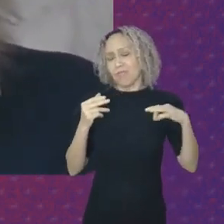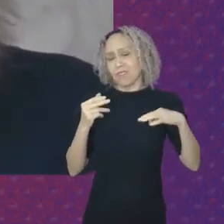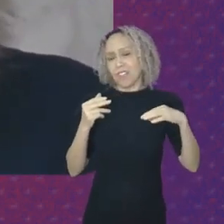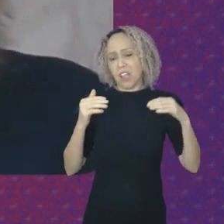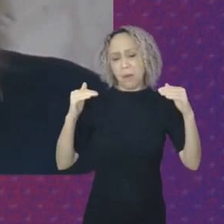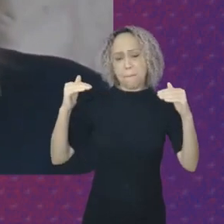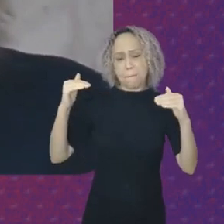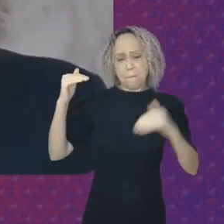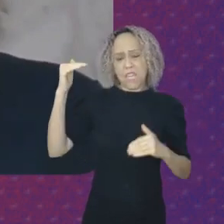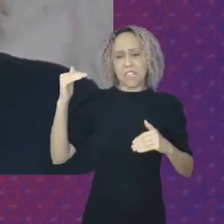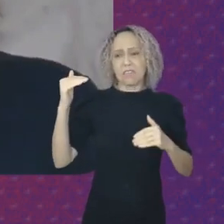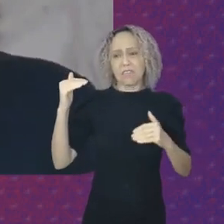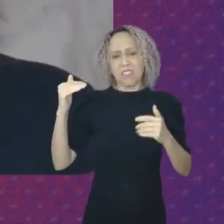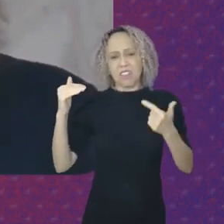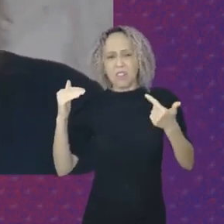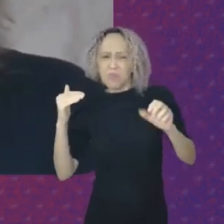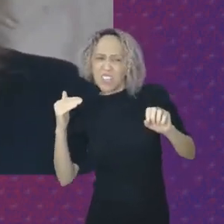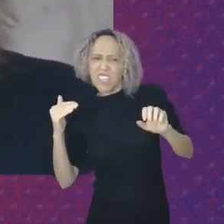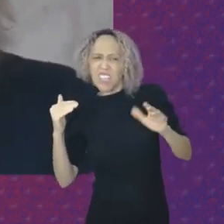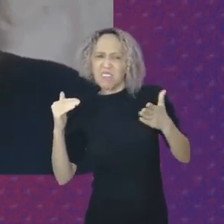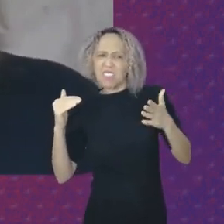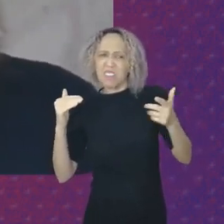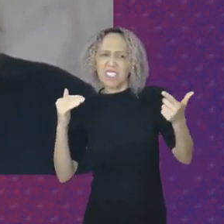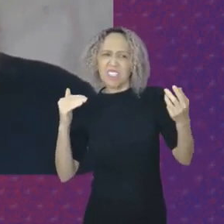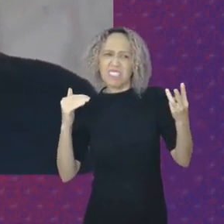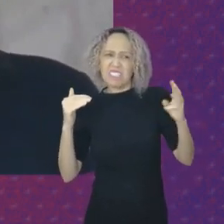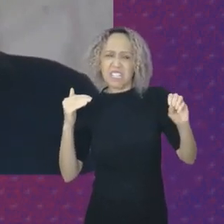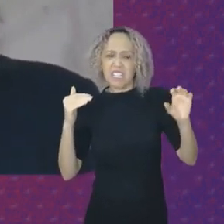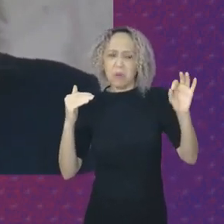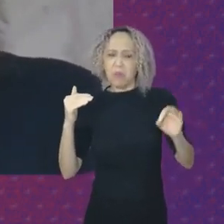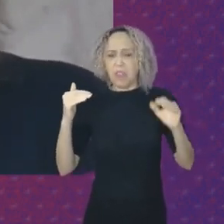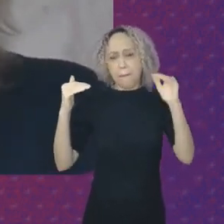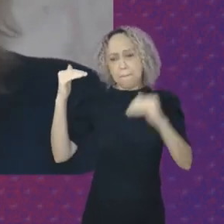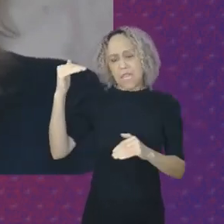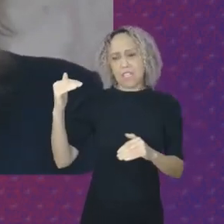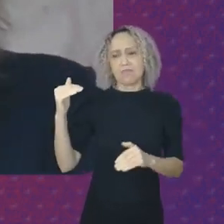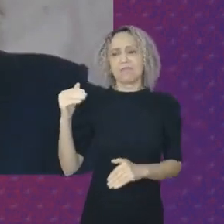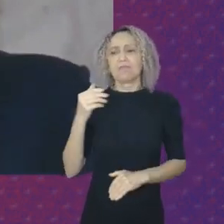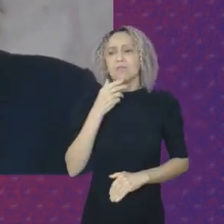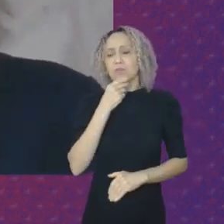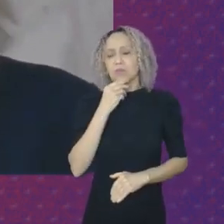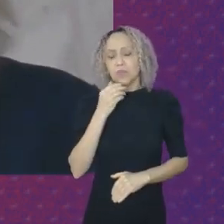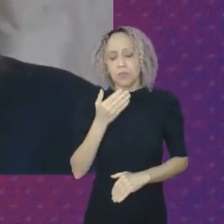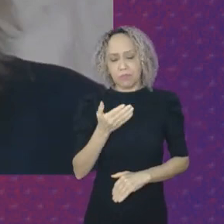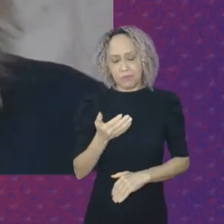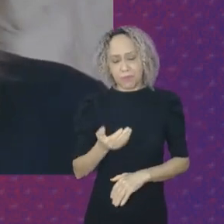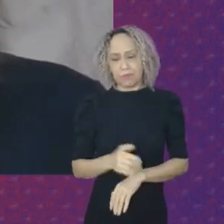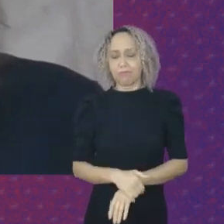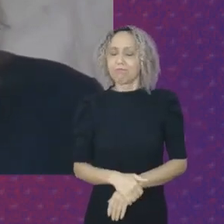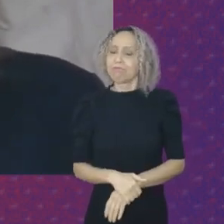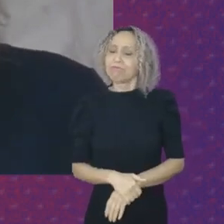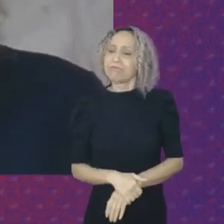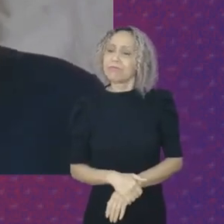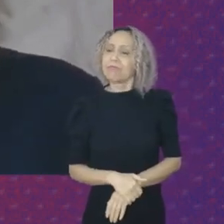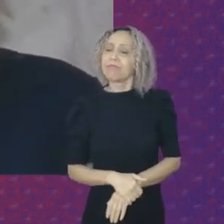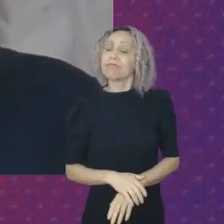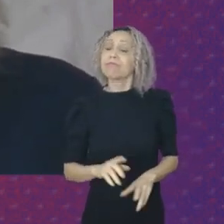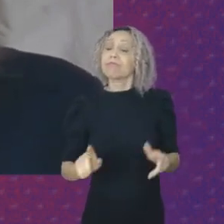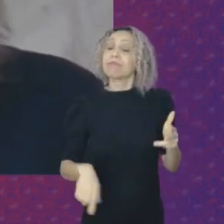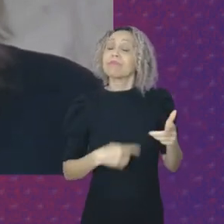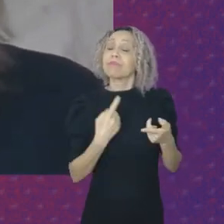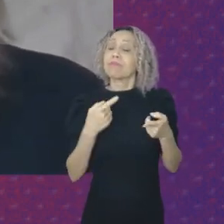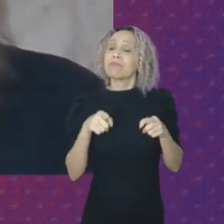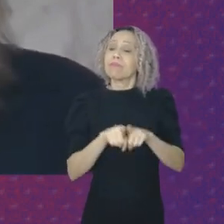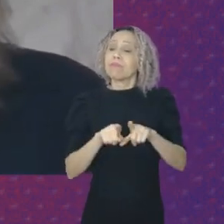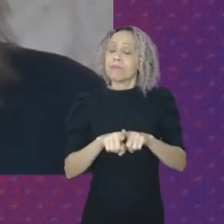30% menos que os homens. Então é muito importante também essa iniciativa. Além disso,